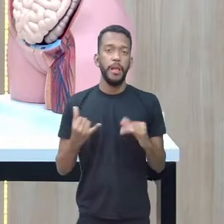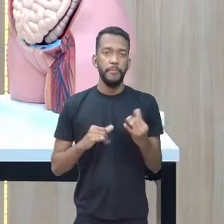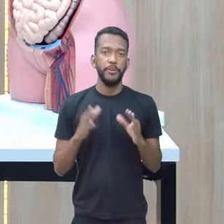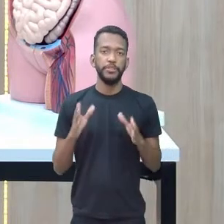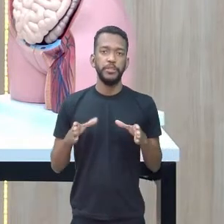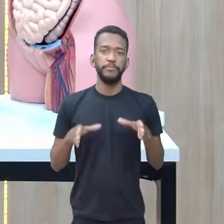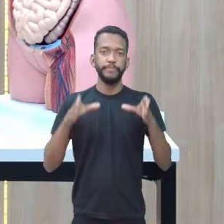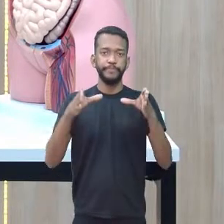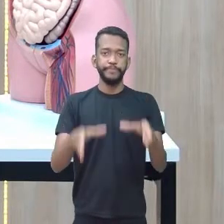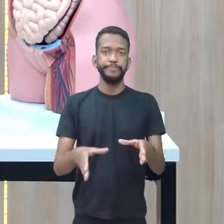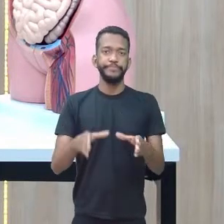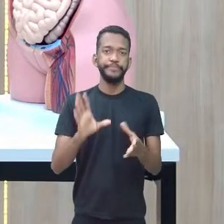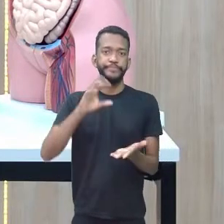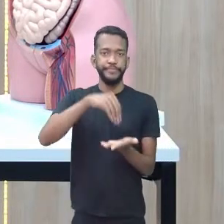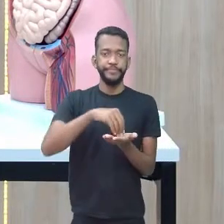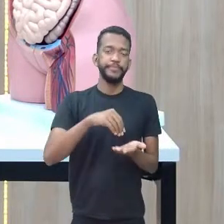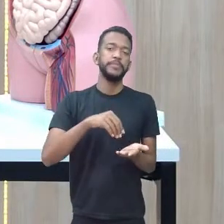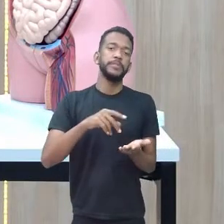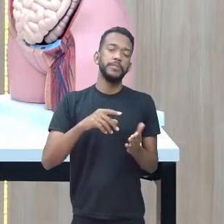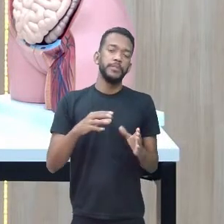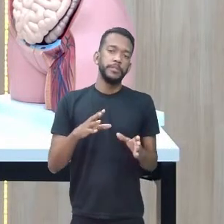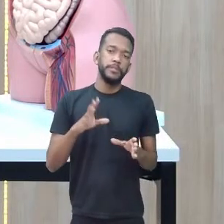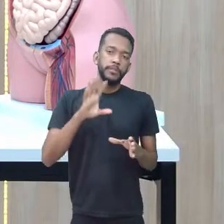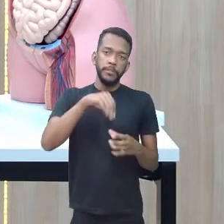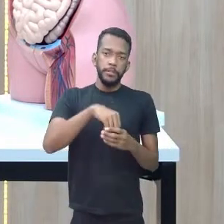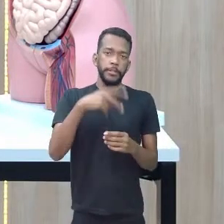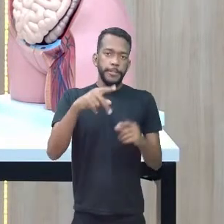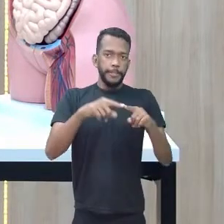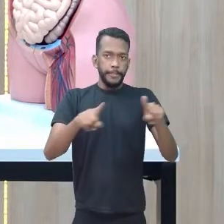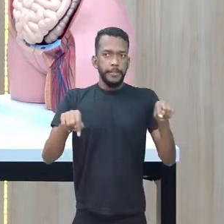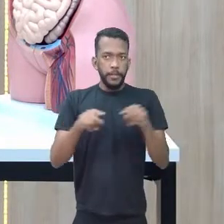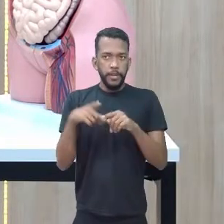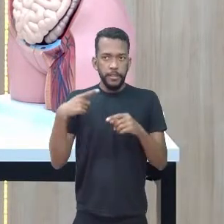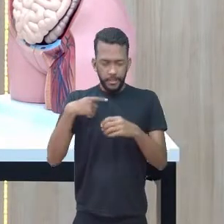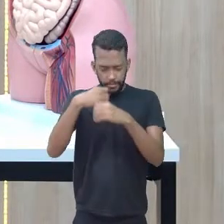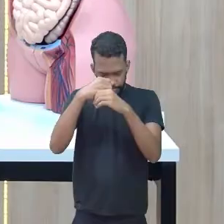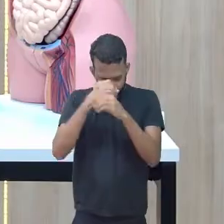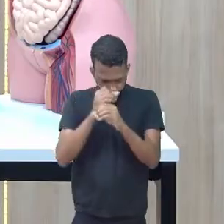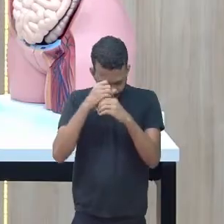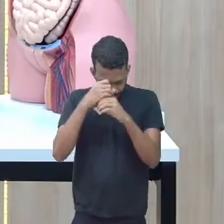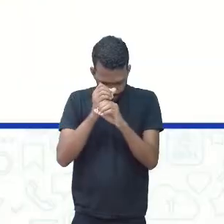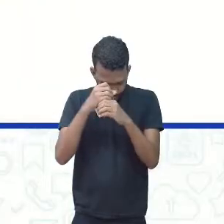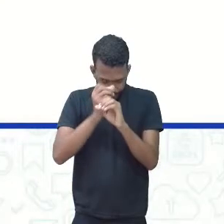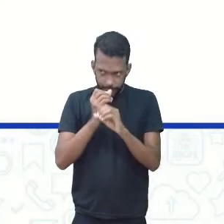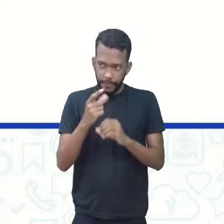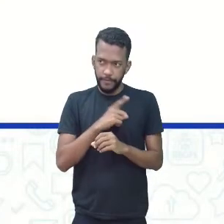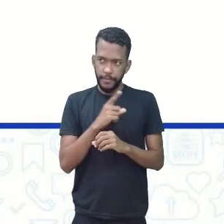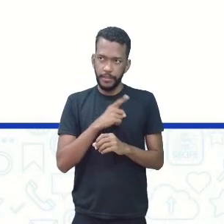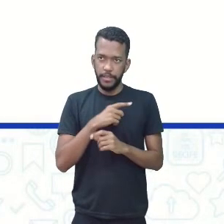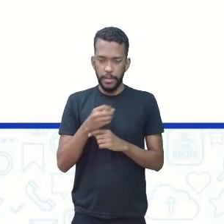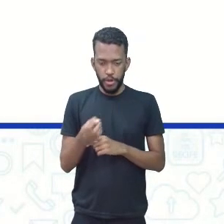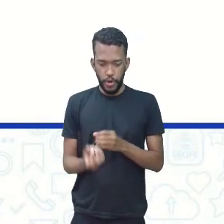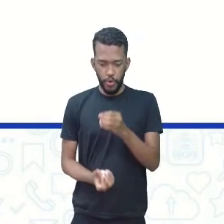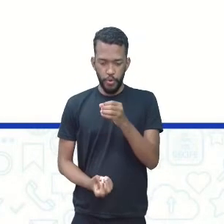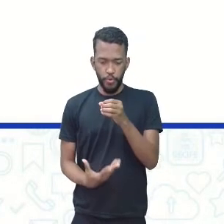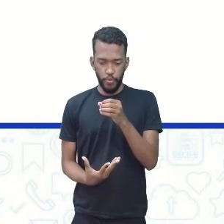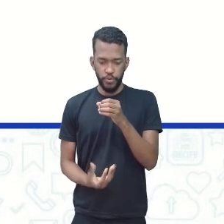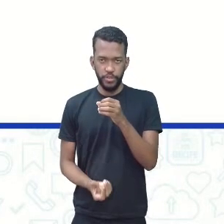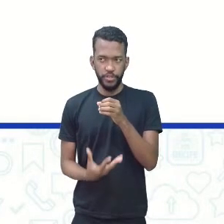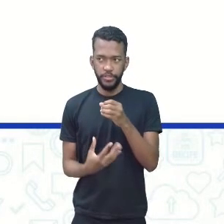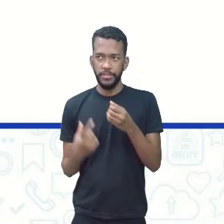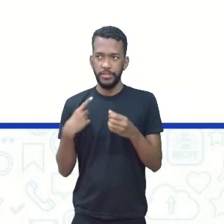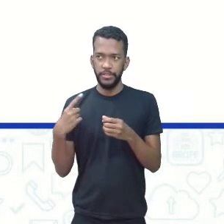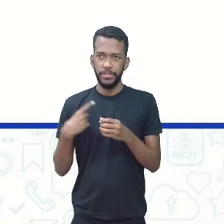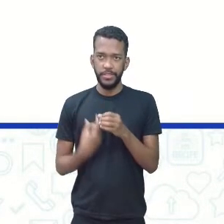foi aí implantado, inaugurado, tem um microscópio óptico, que vai trabalhar com a luz. Então ele tem um facho de